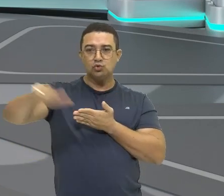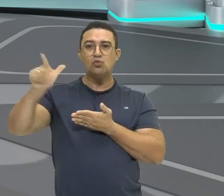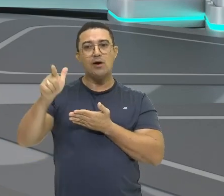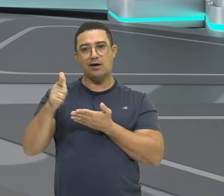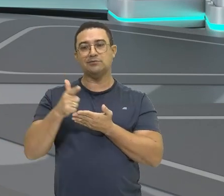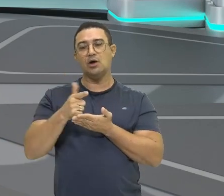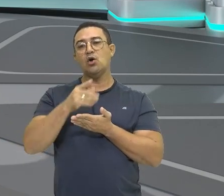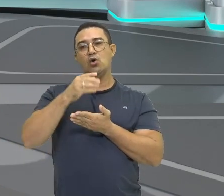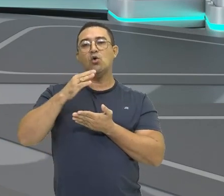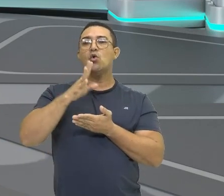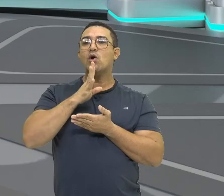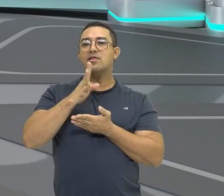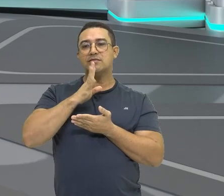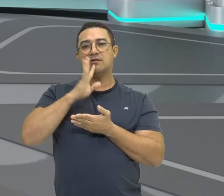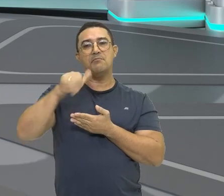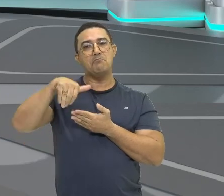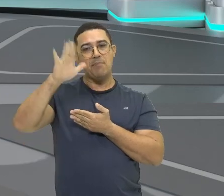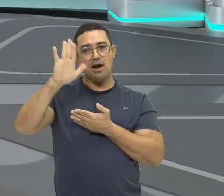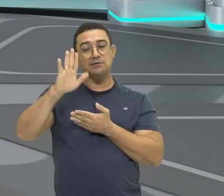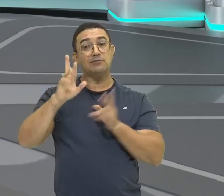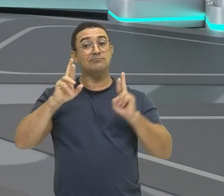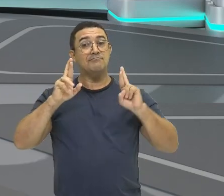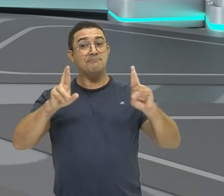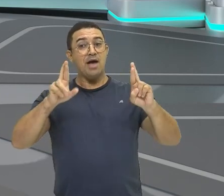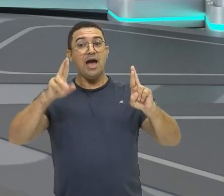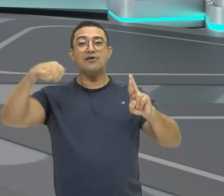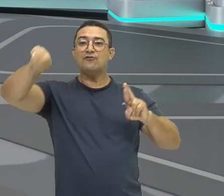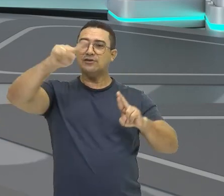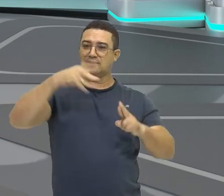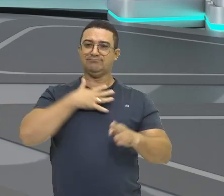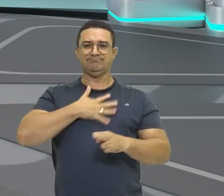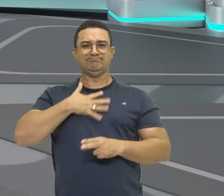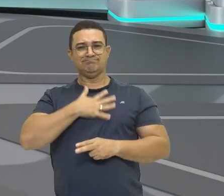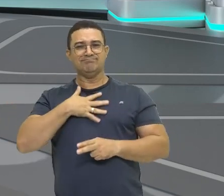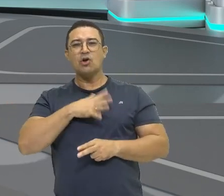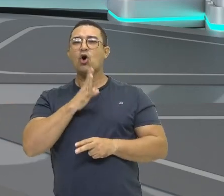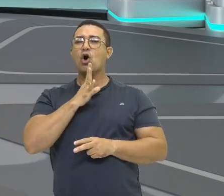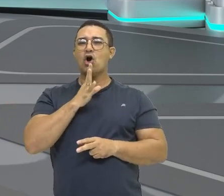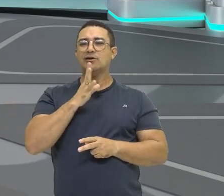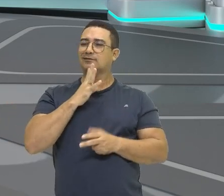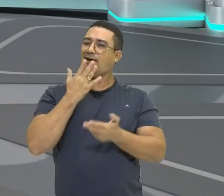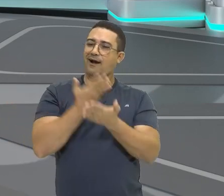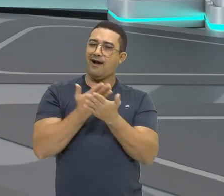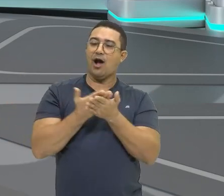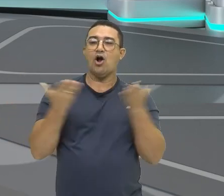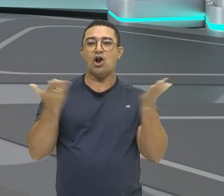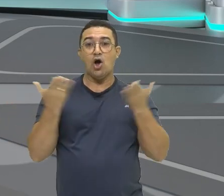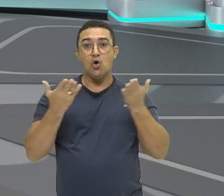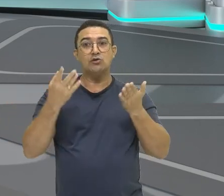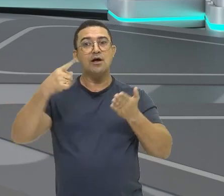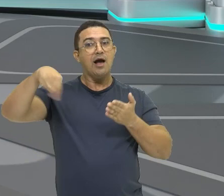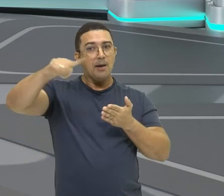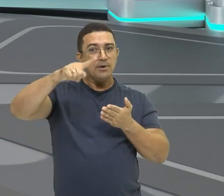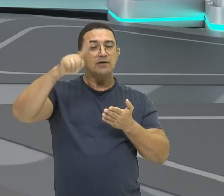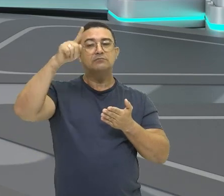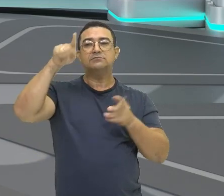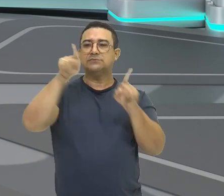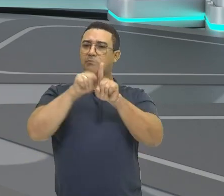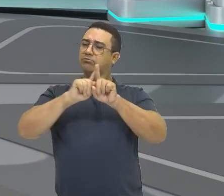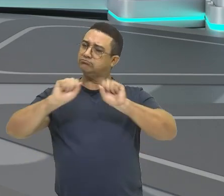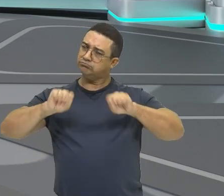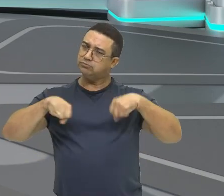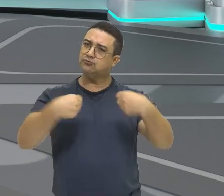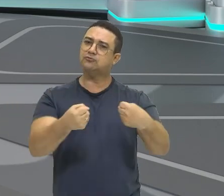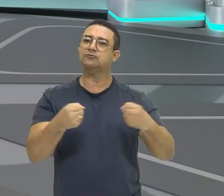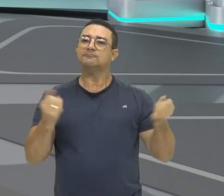né? Exatamente. Nós esperamos que vocês tenham gostado da aula de hoje, né? Estamos esperando a mesma dedicação, o mesmo empenho, porque amanhã a gente tem